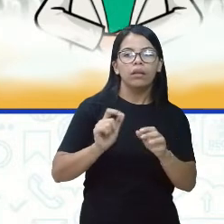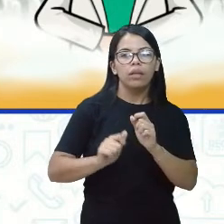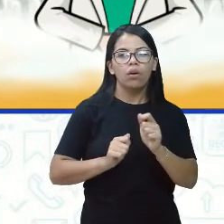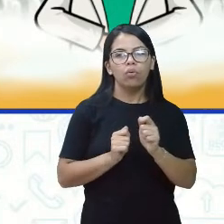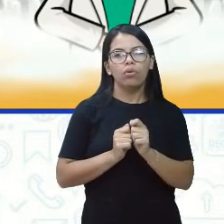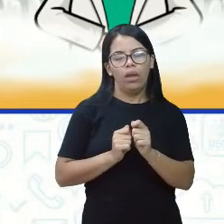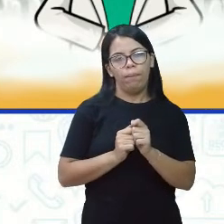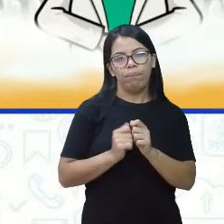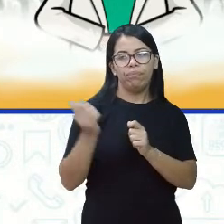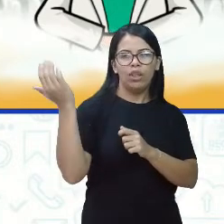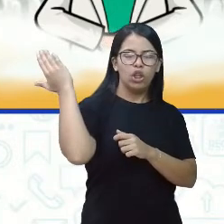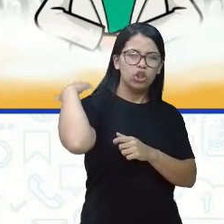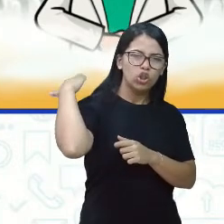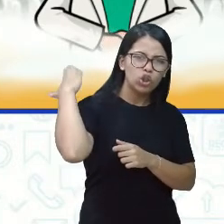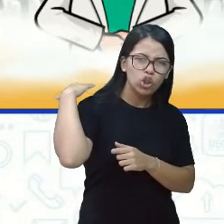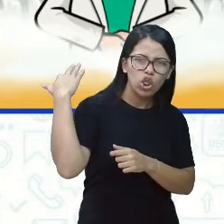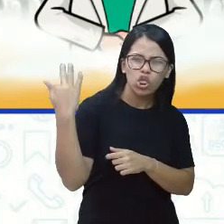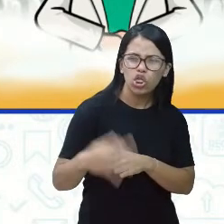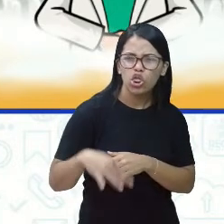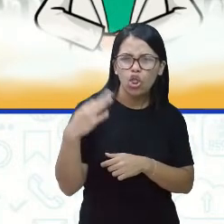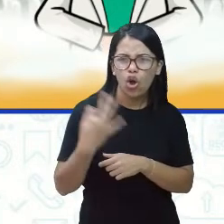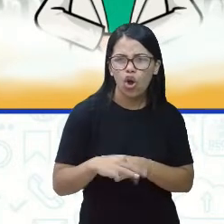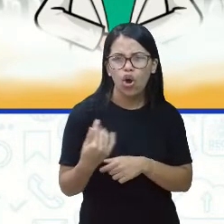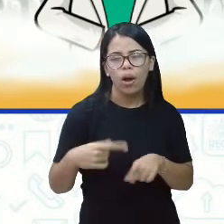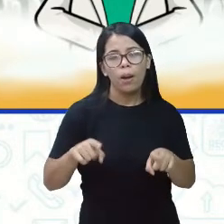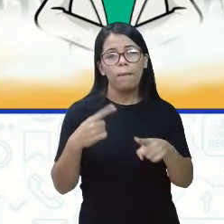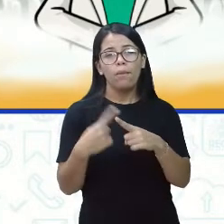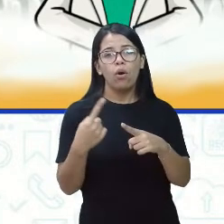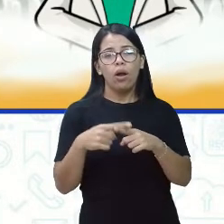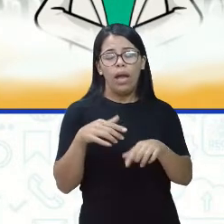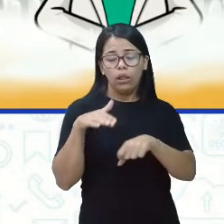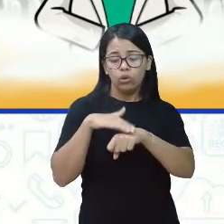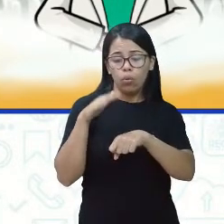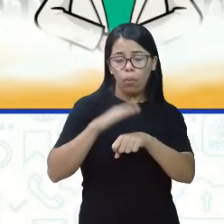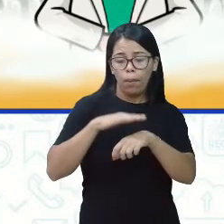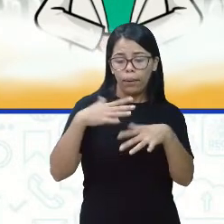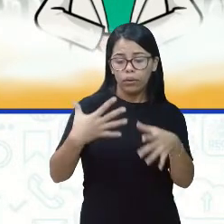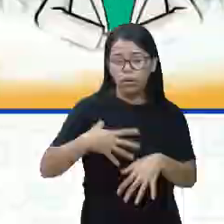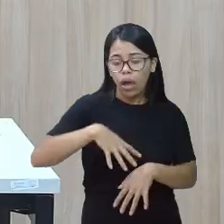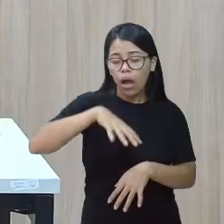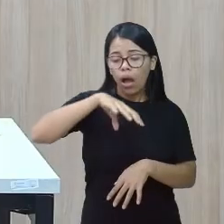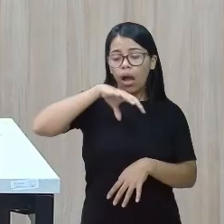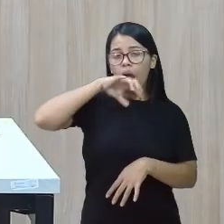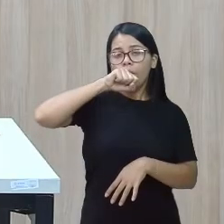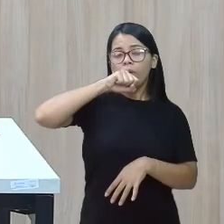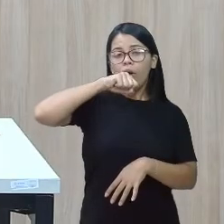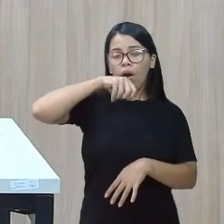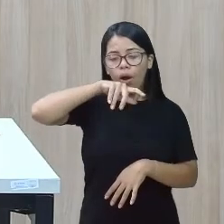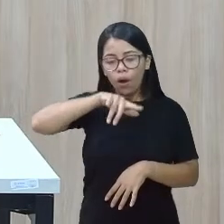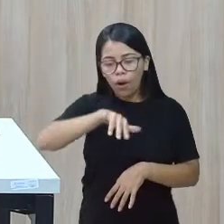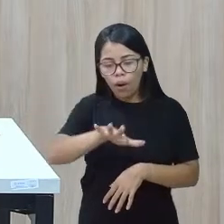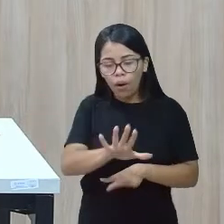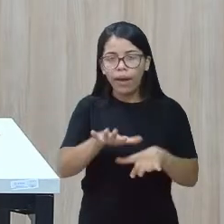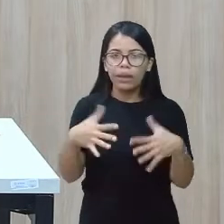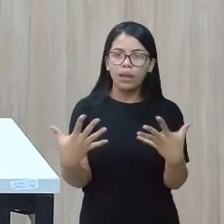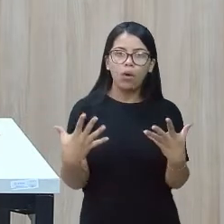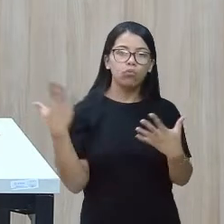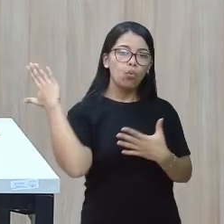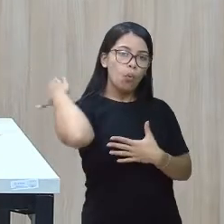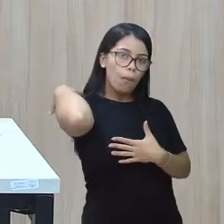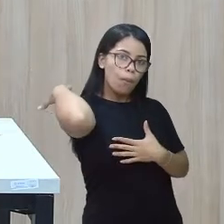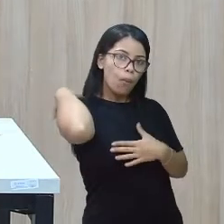pelo momento de inspiração e de expiração. A entrada e a saída de ar dos pulmões. Então, é muito